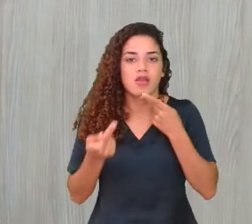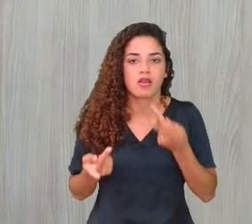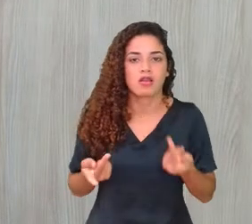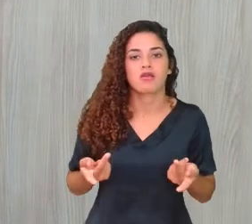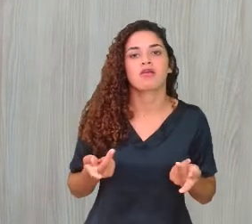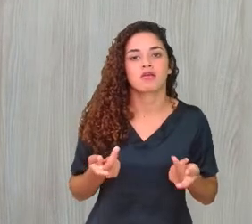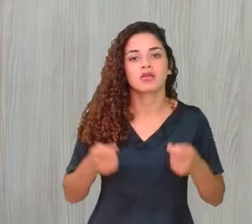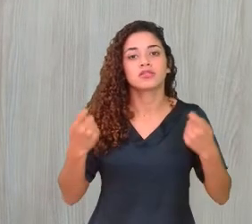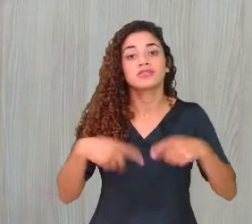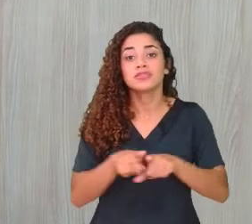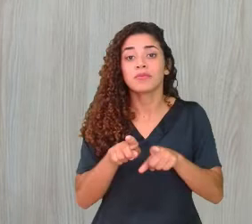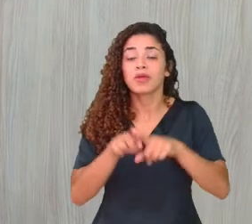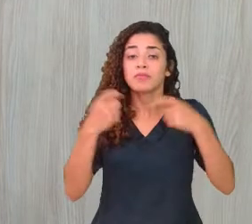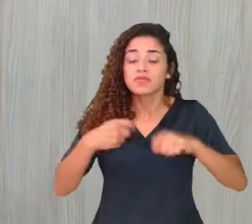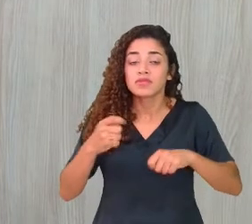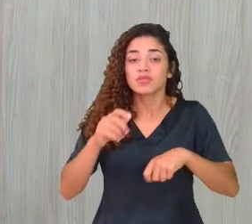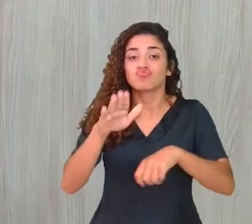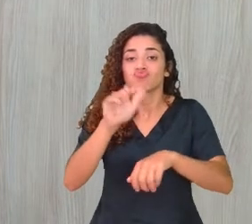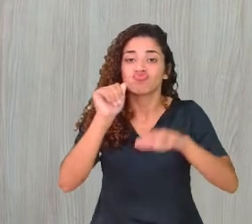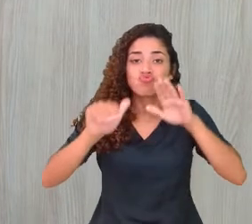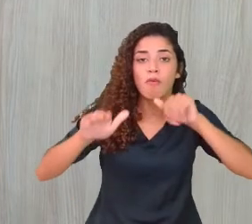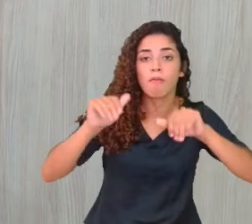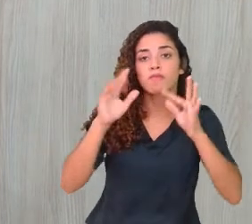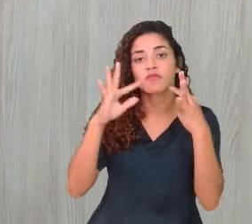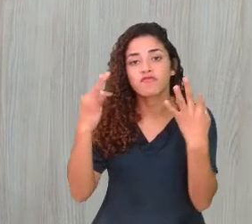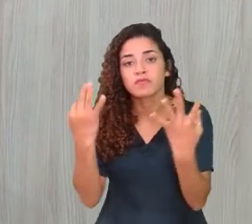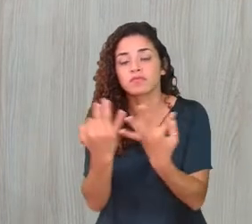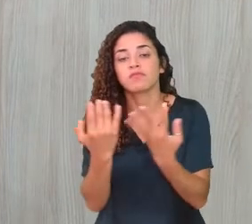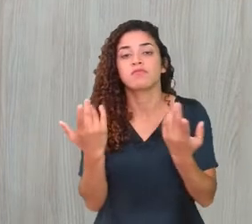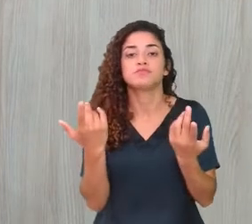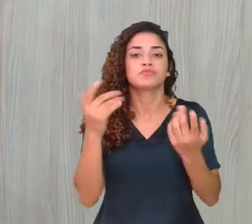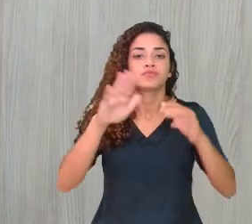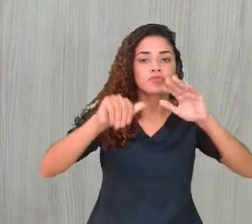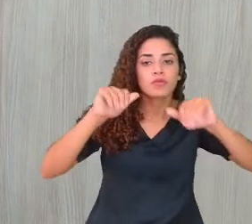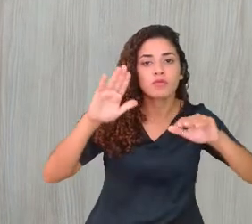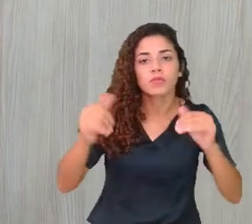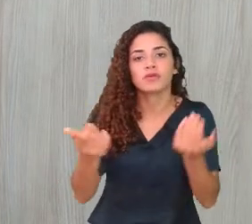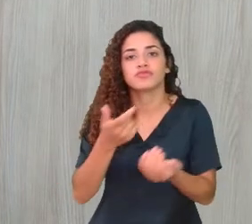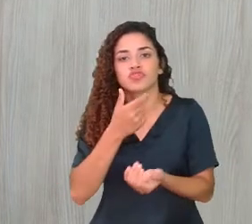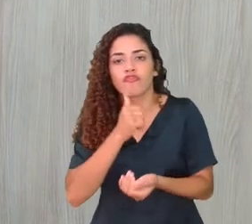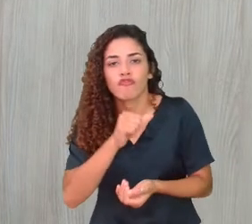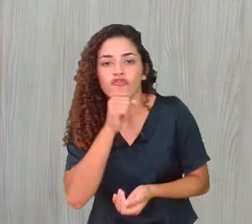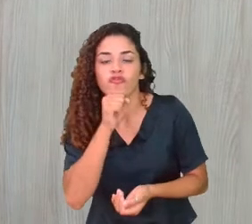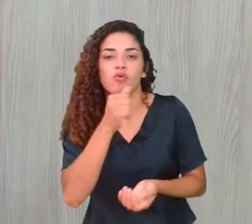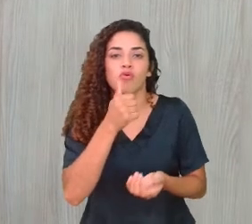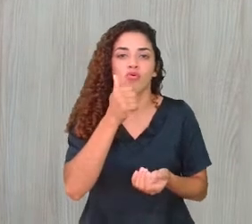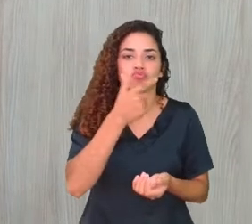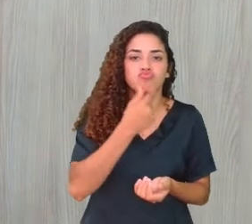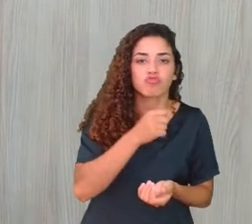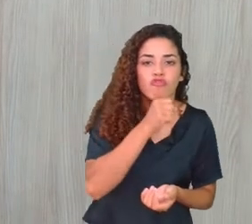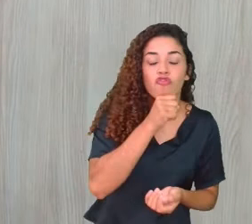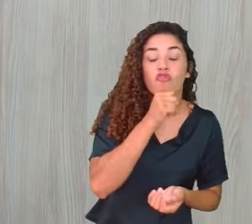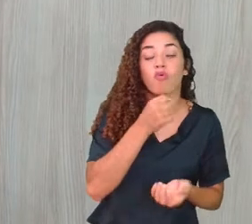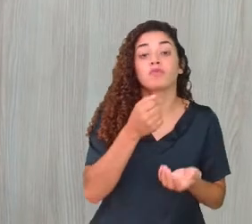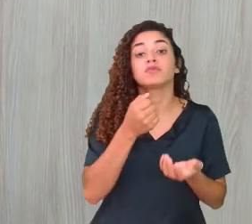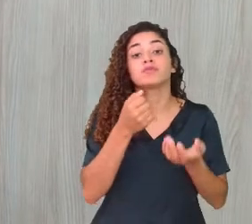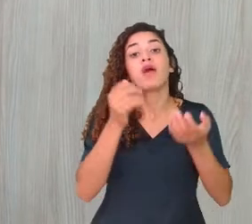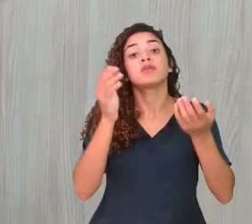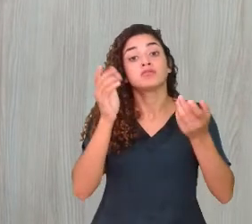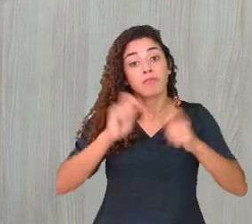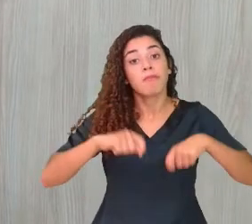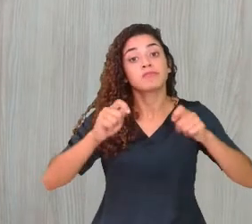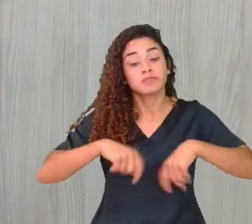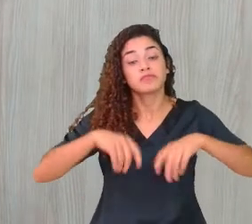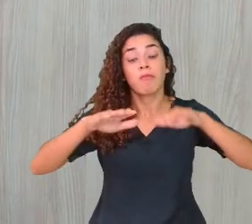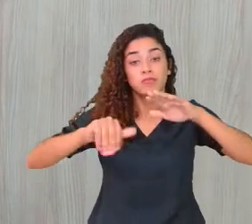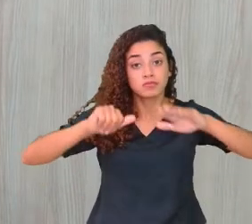que vocês falem, que vocês chamem as famílias, que chamem as avós, as madrinhas, as mães, que estão agora nesse momento